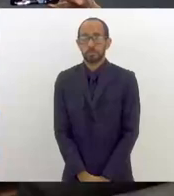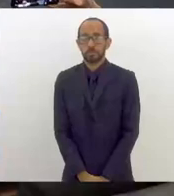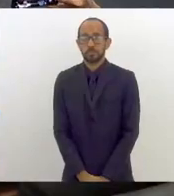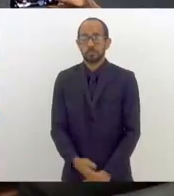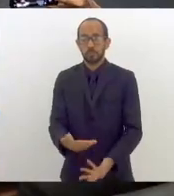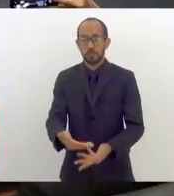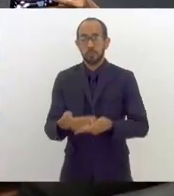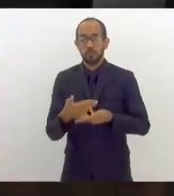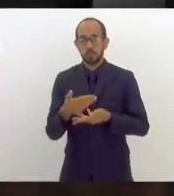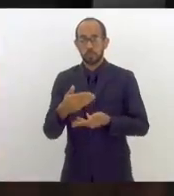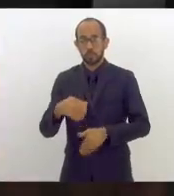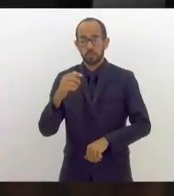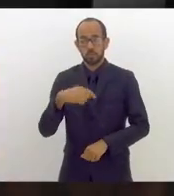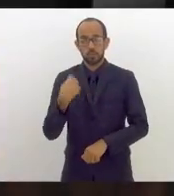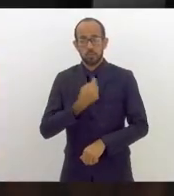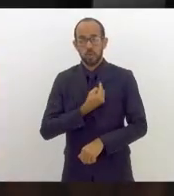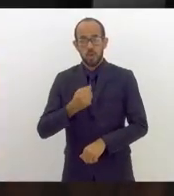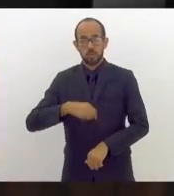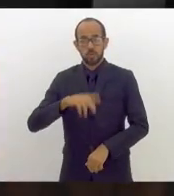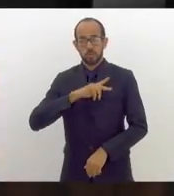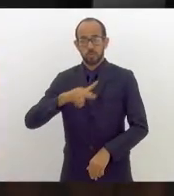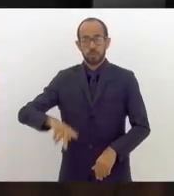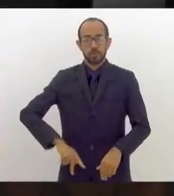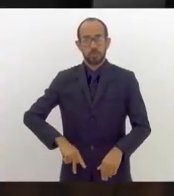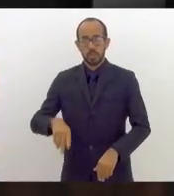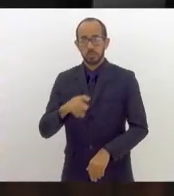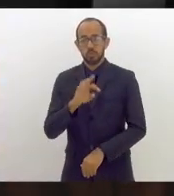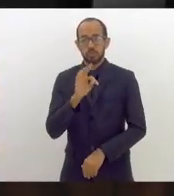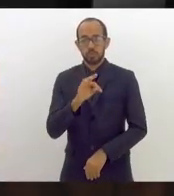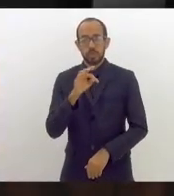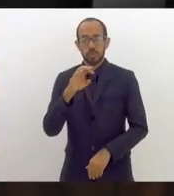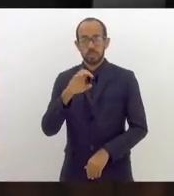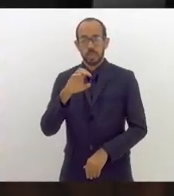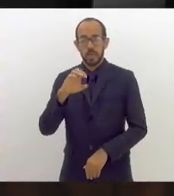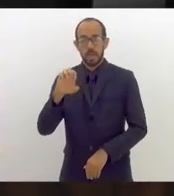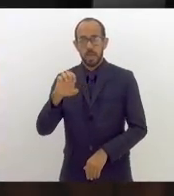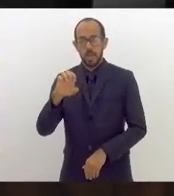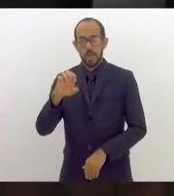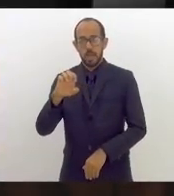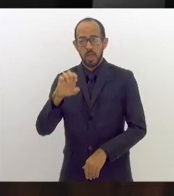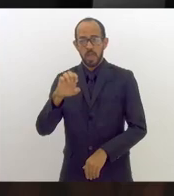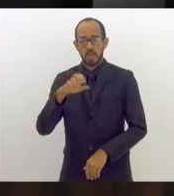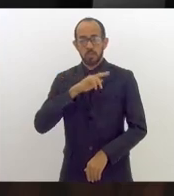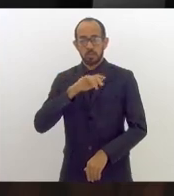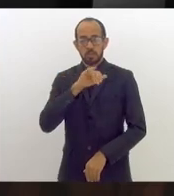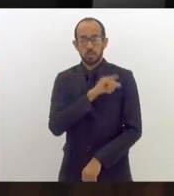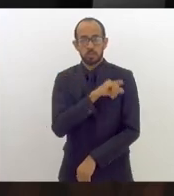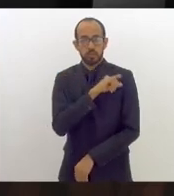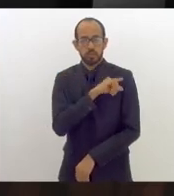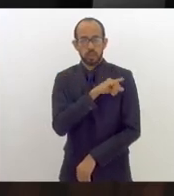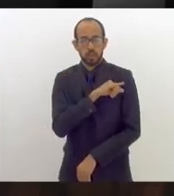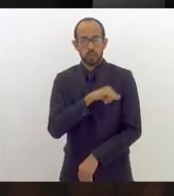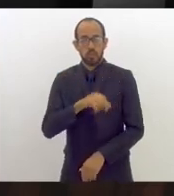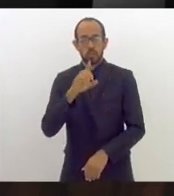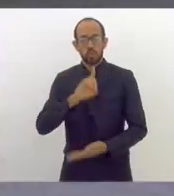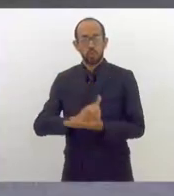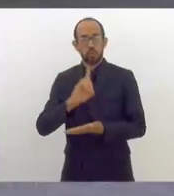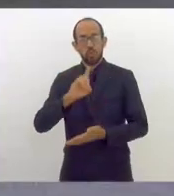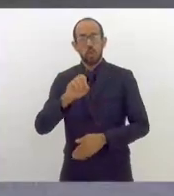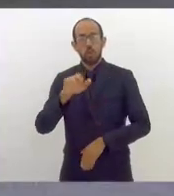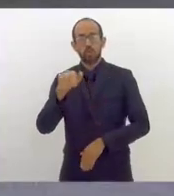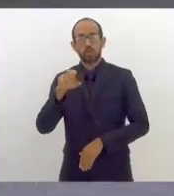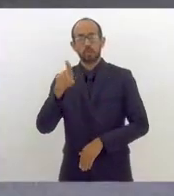e do nosso presidente do Tribunal de Contas do Estado do Rio de Janeiro do Rodrigo Melo do Nascimento